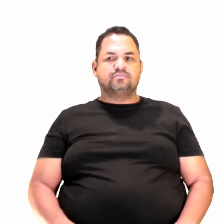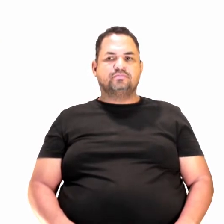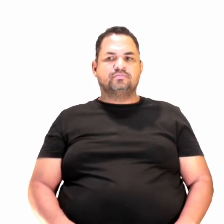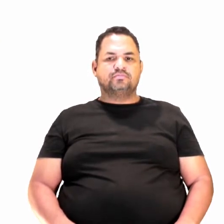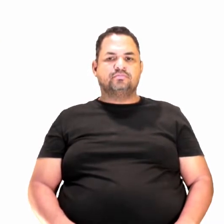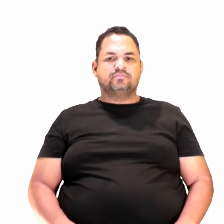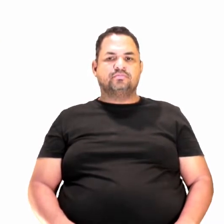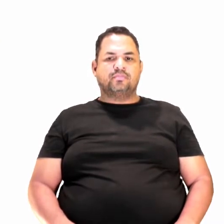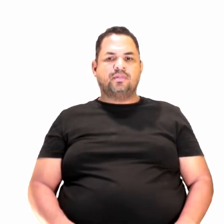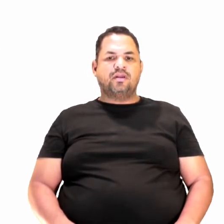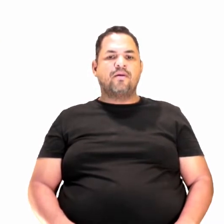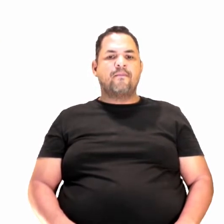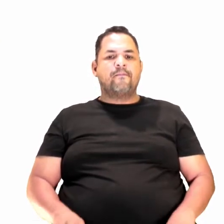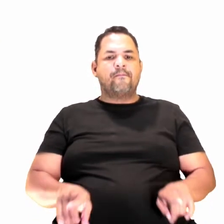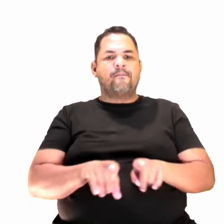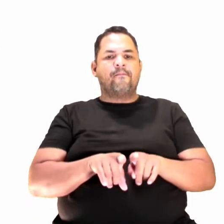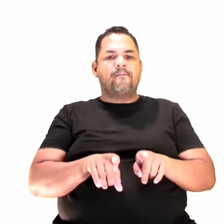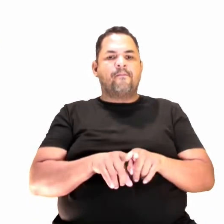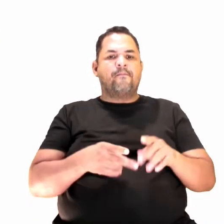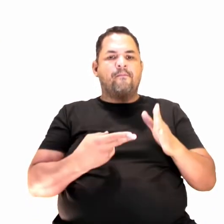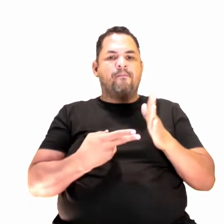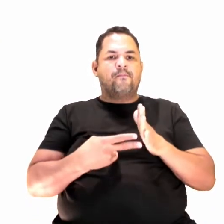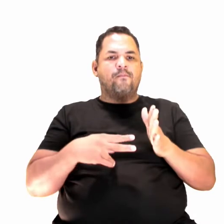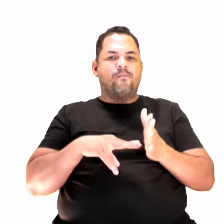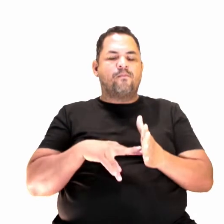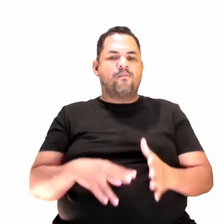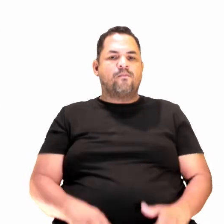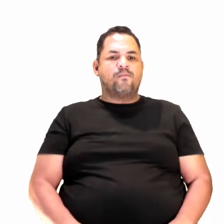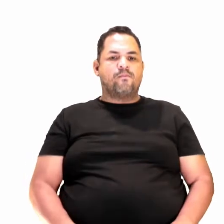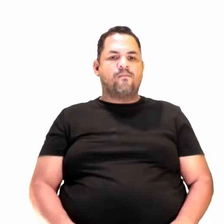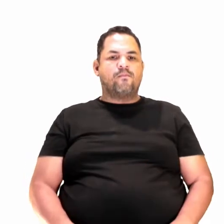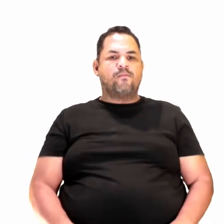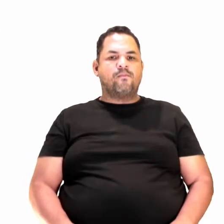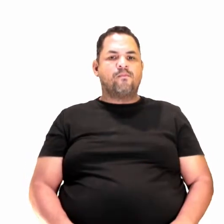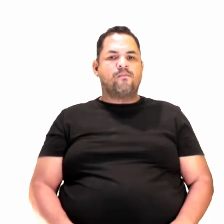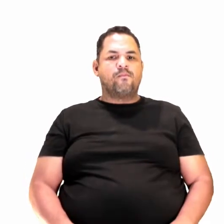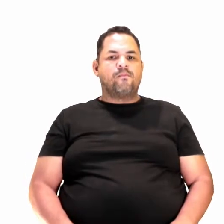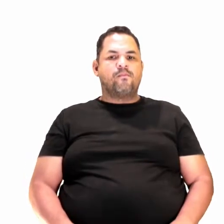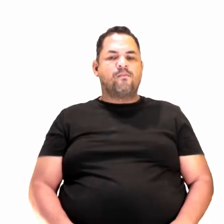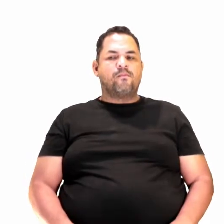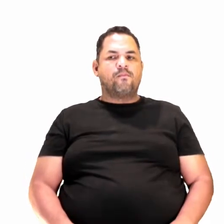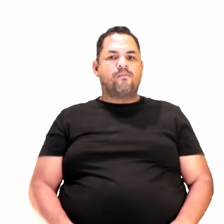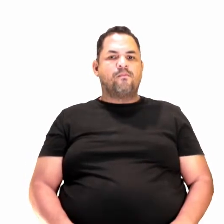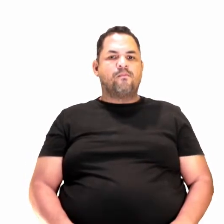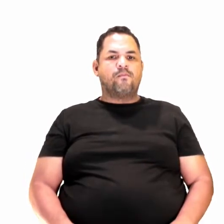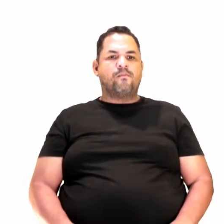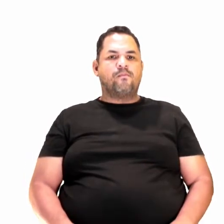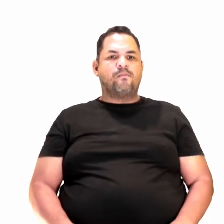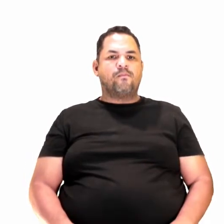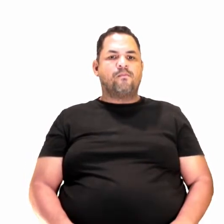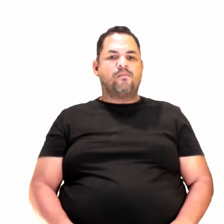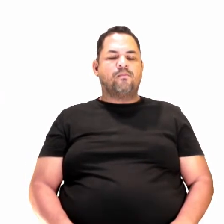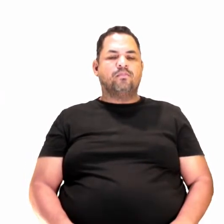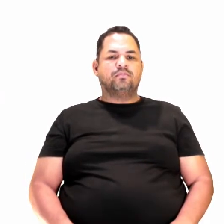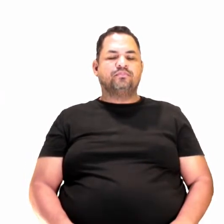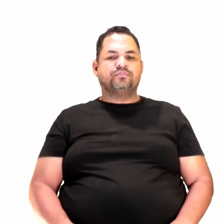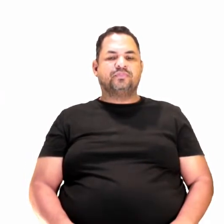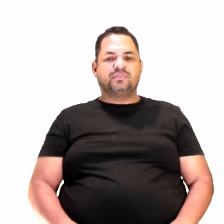cabelo curto. Então, short vai ser usado tanto para altura, high, e tanto para falar do hair, do